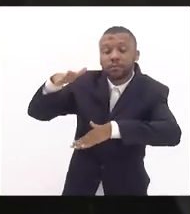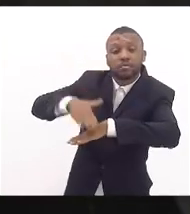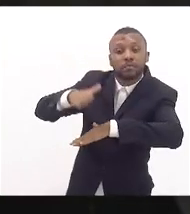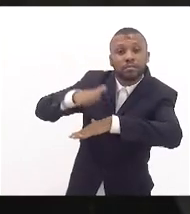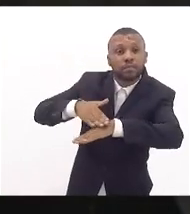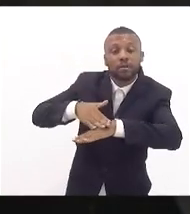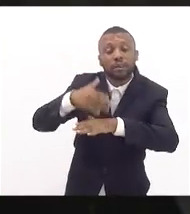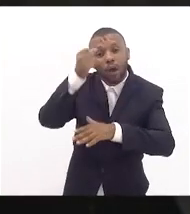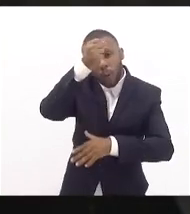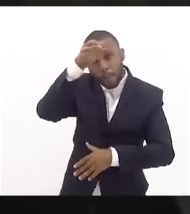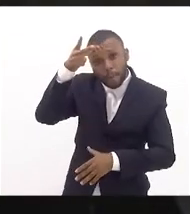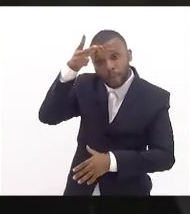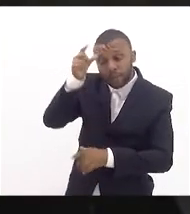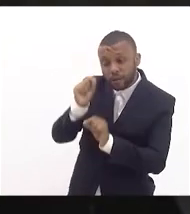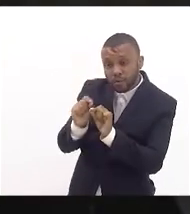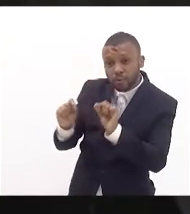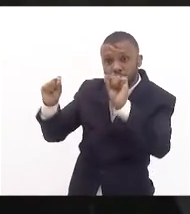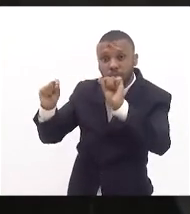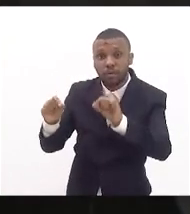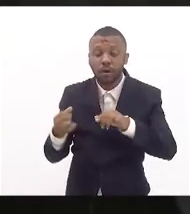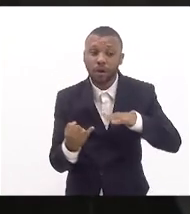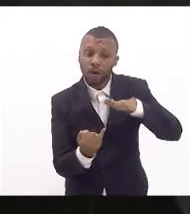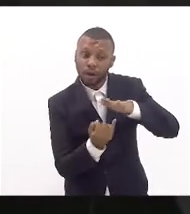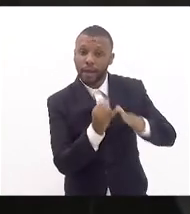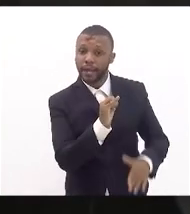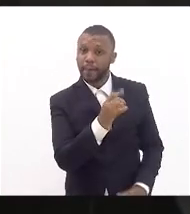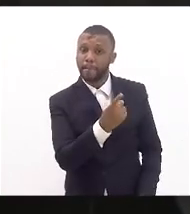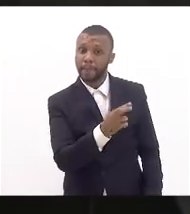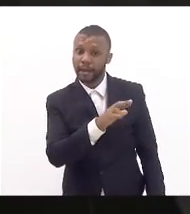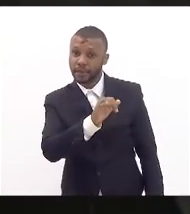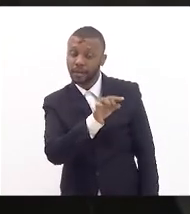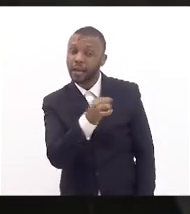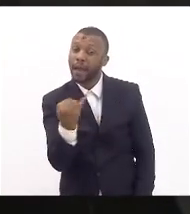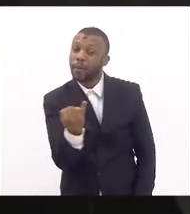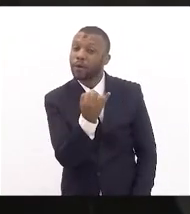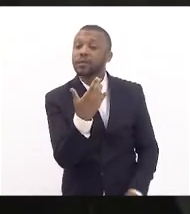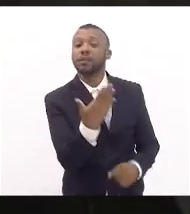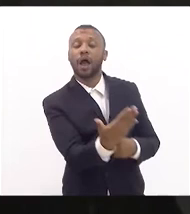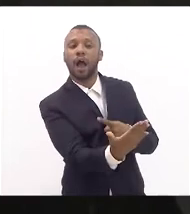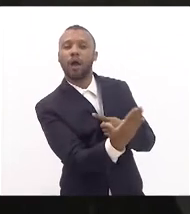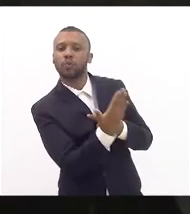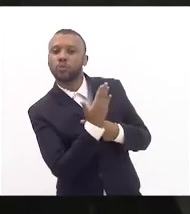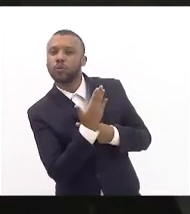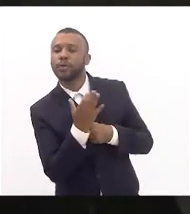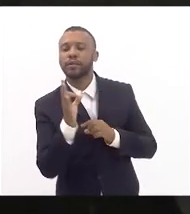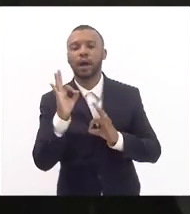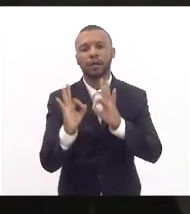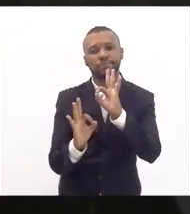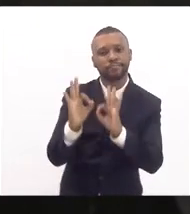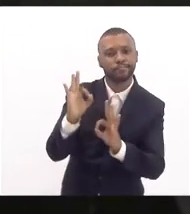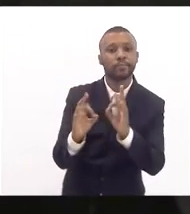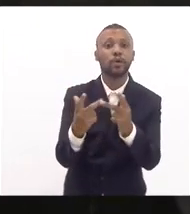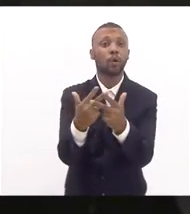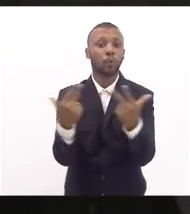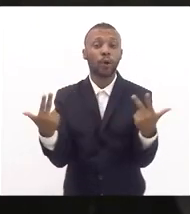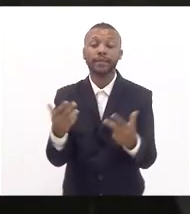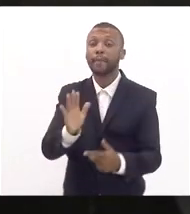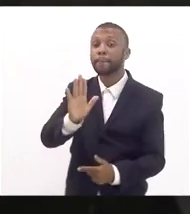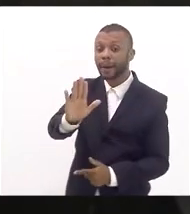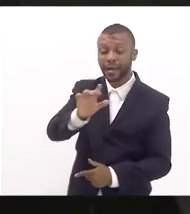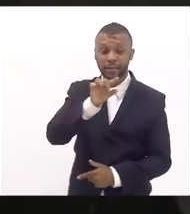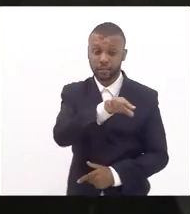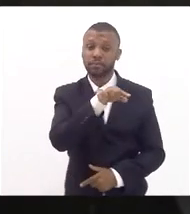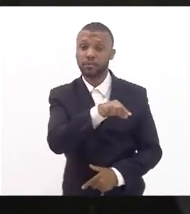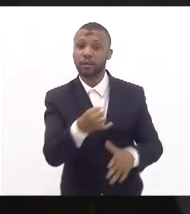município. O ITERJ ele é importante colaborador, nesta questão, mas o ITERG